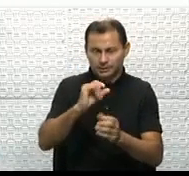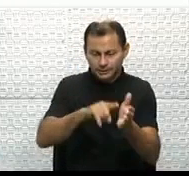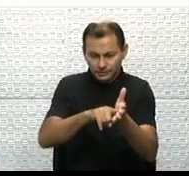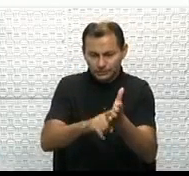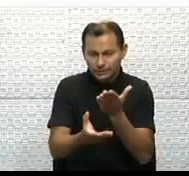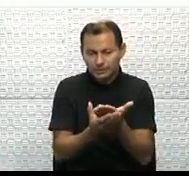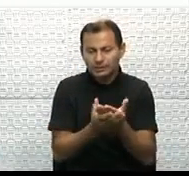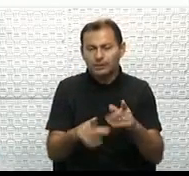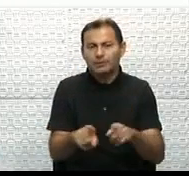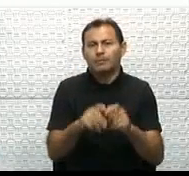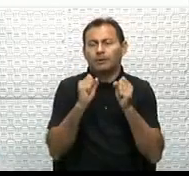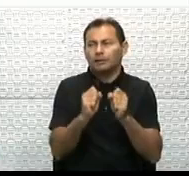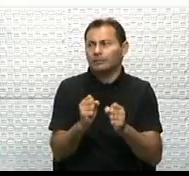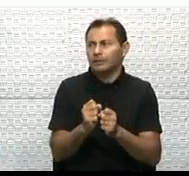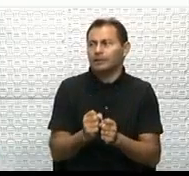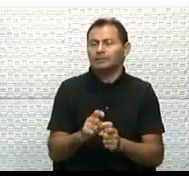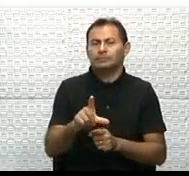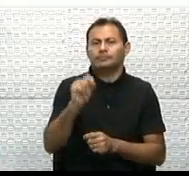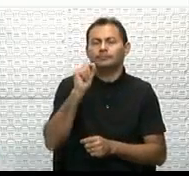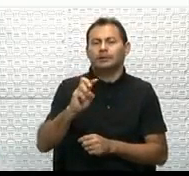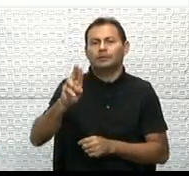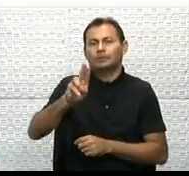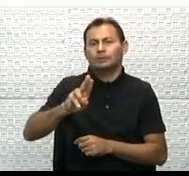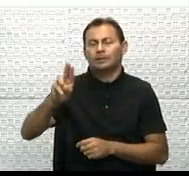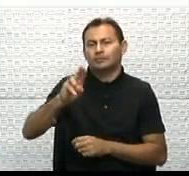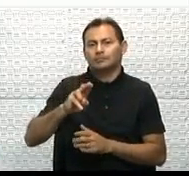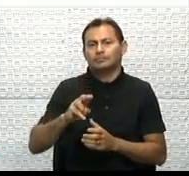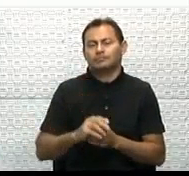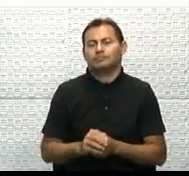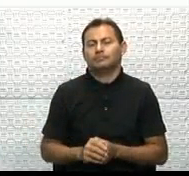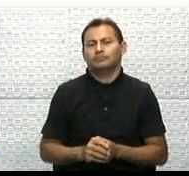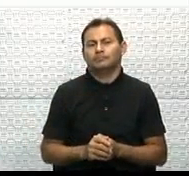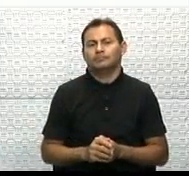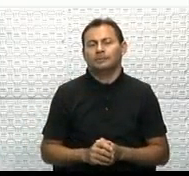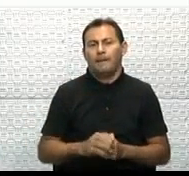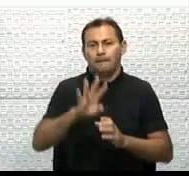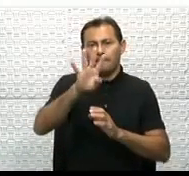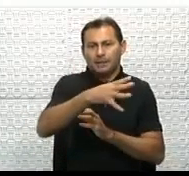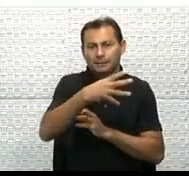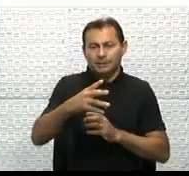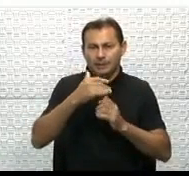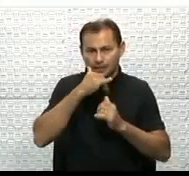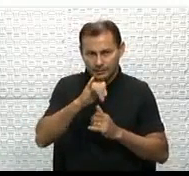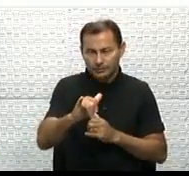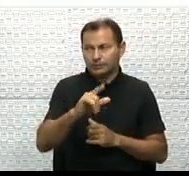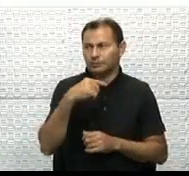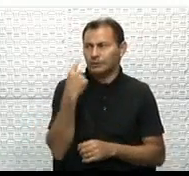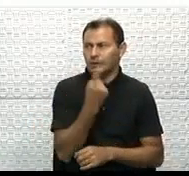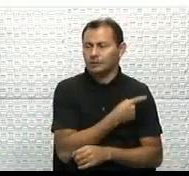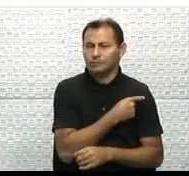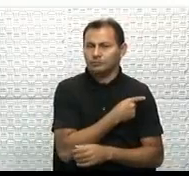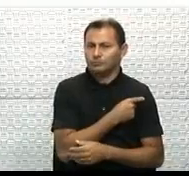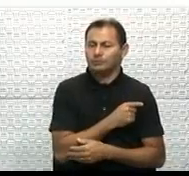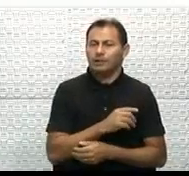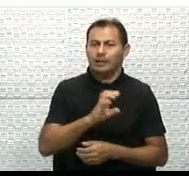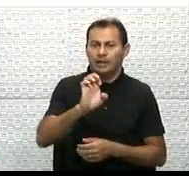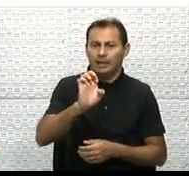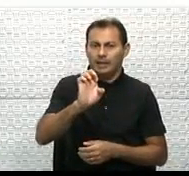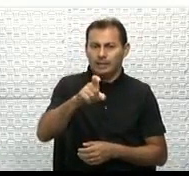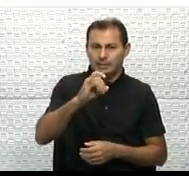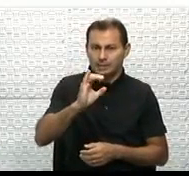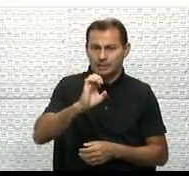científica, como também podemos determinar utilizando uma planilha eletrônica, no nosso caso, o